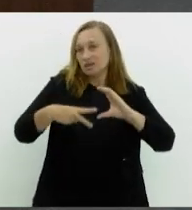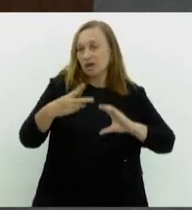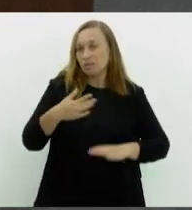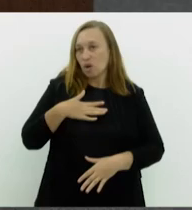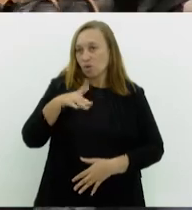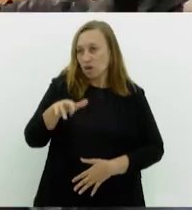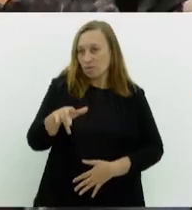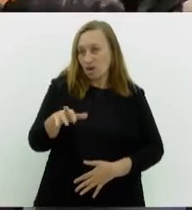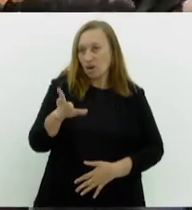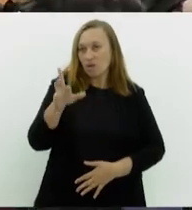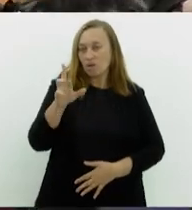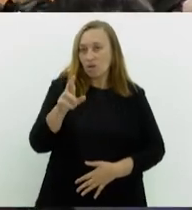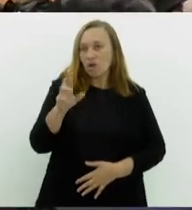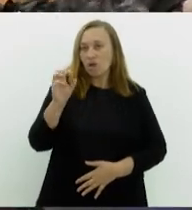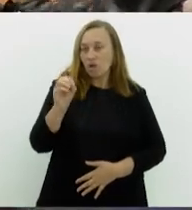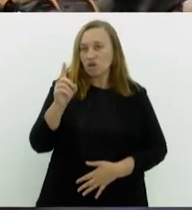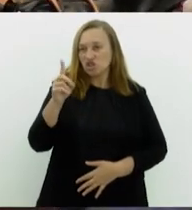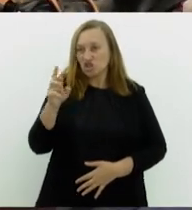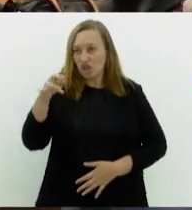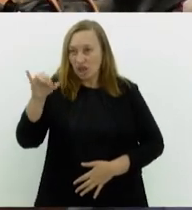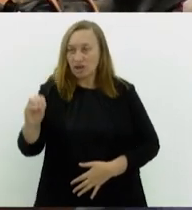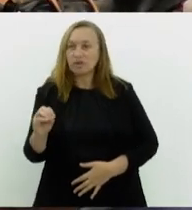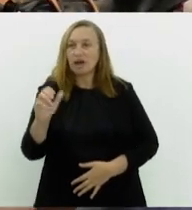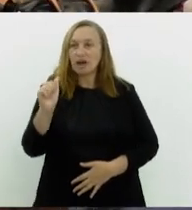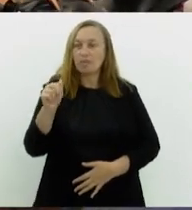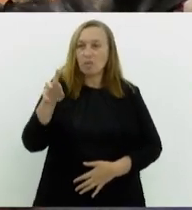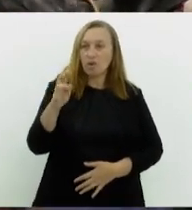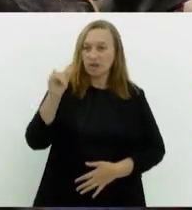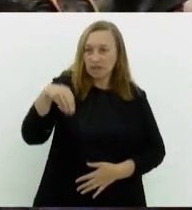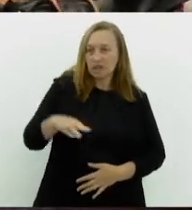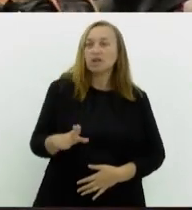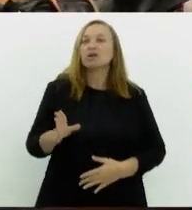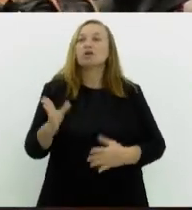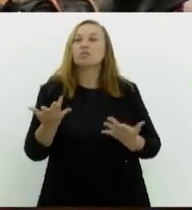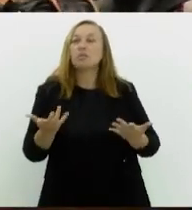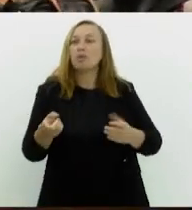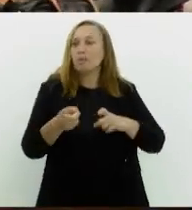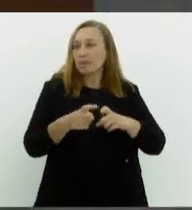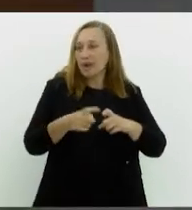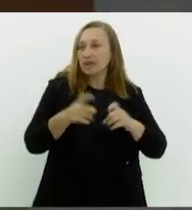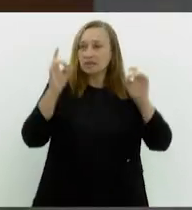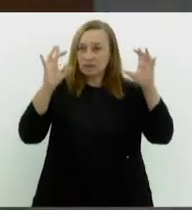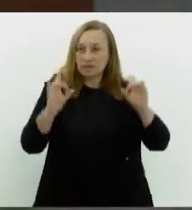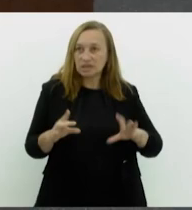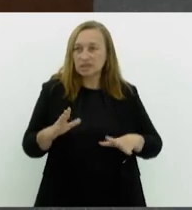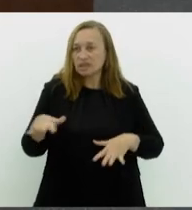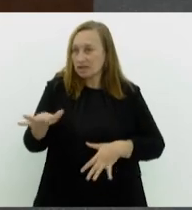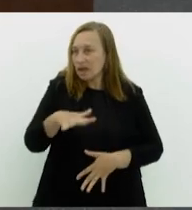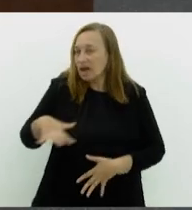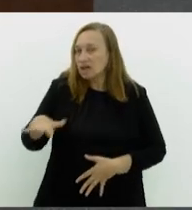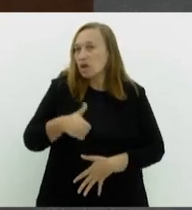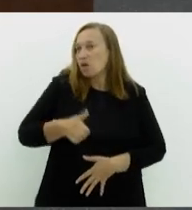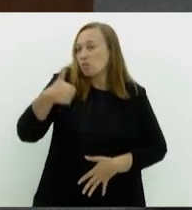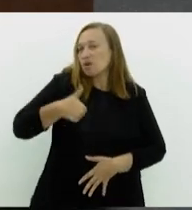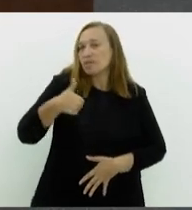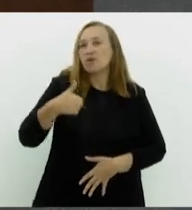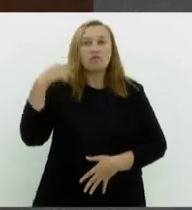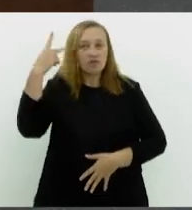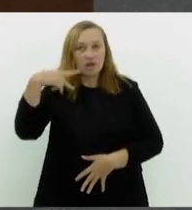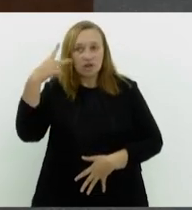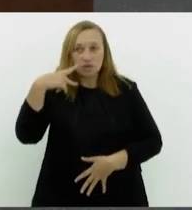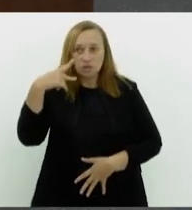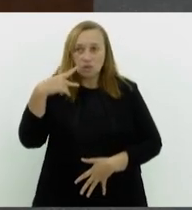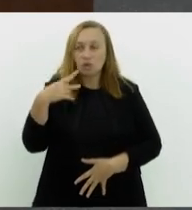como médico neurocirurgião, especialista na área, foi um dos primeiros, se não o primeiro vereador,